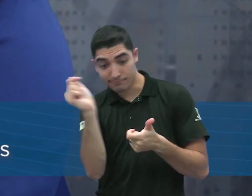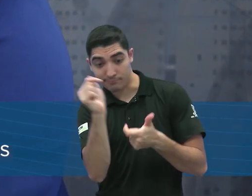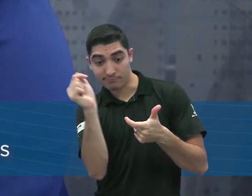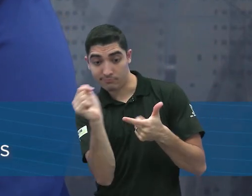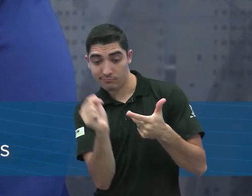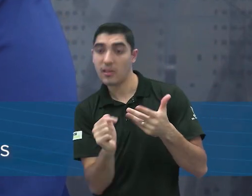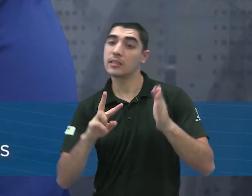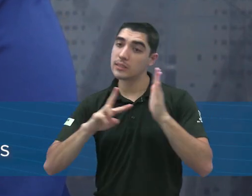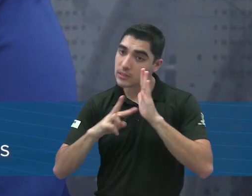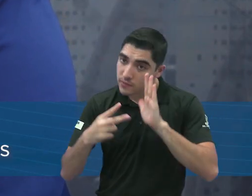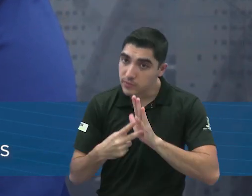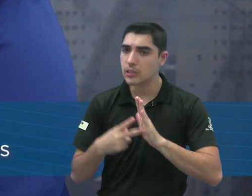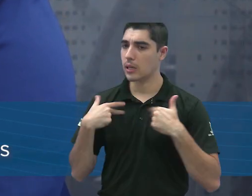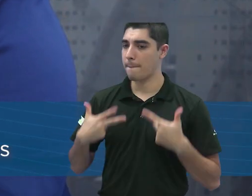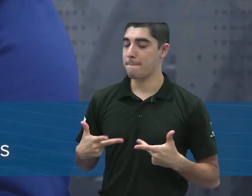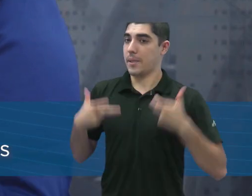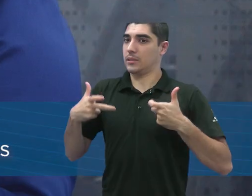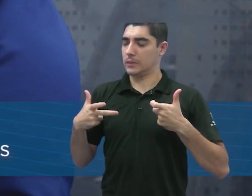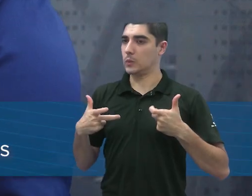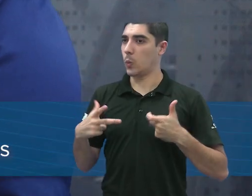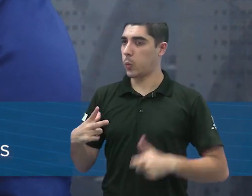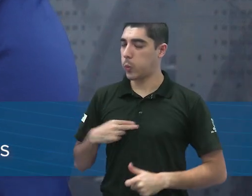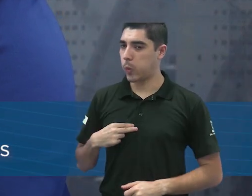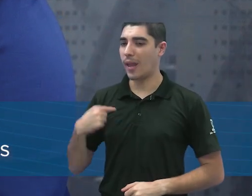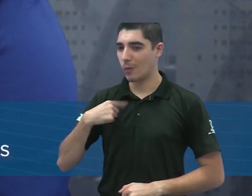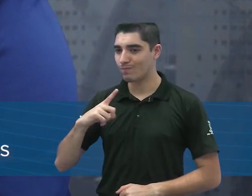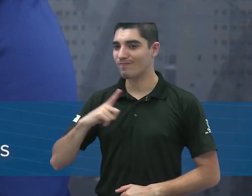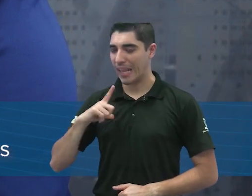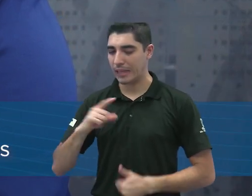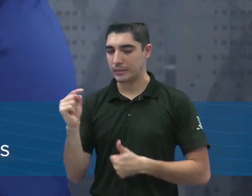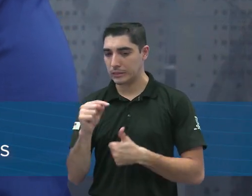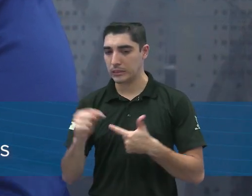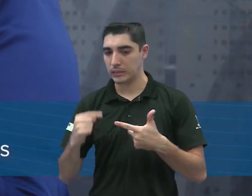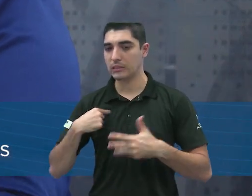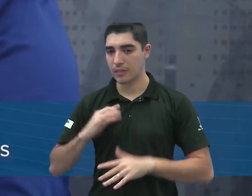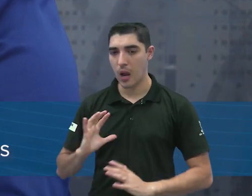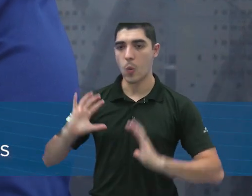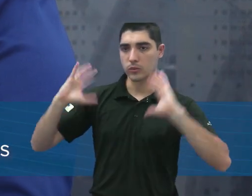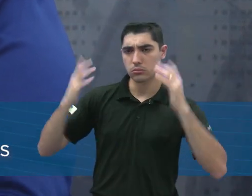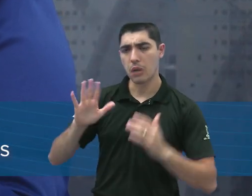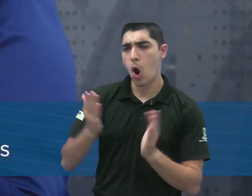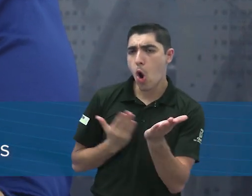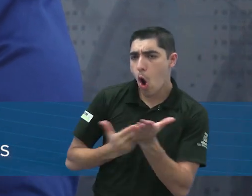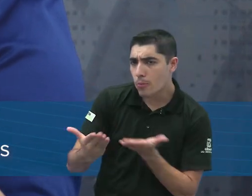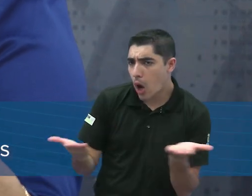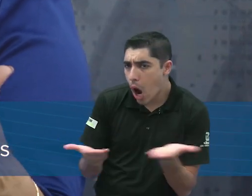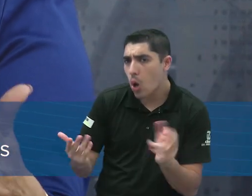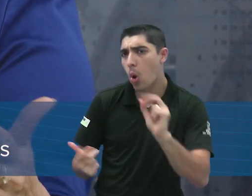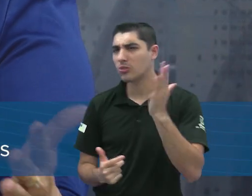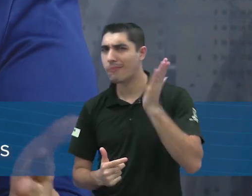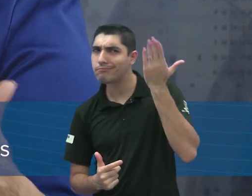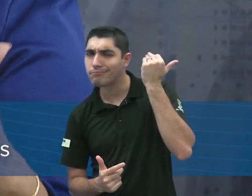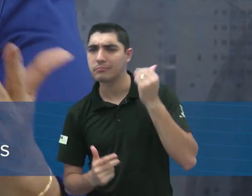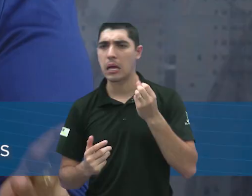isso são características que a gente precisa observar e desde quando que isso está acontecendo, né? Começou agora, já vem ali,